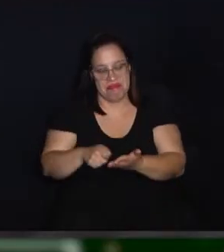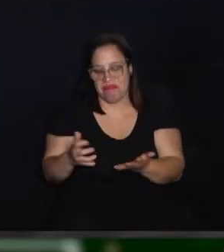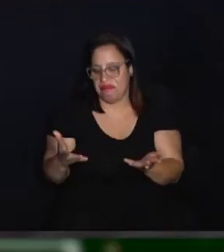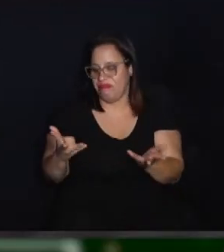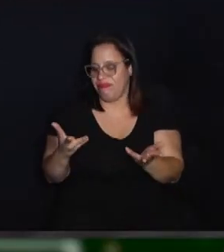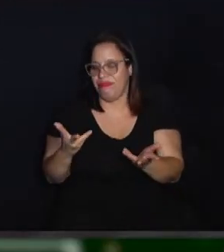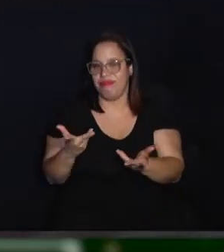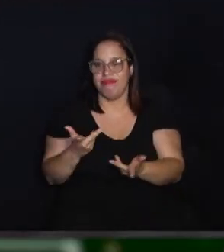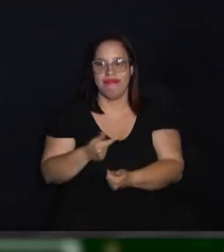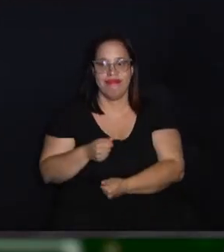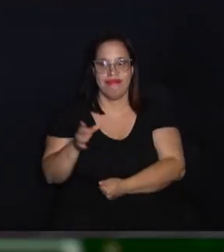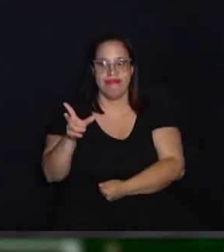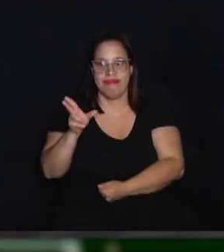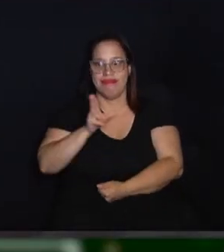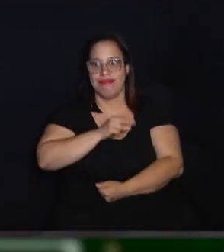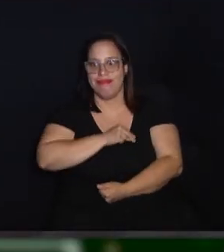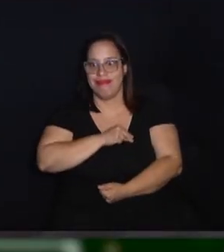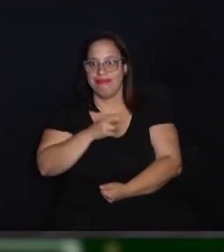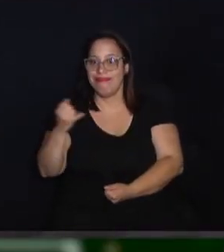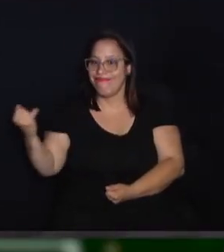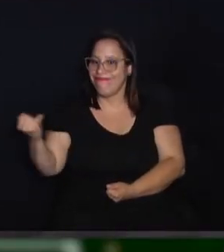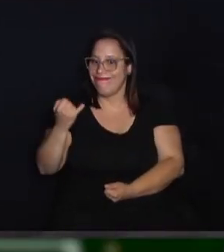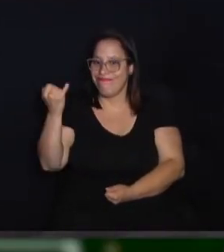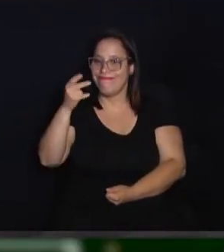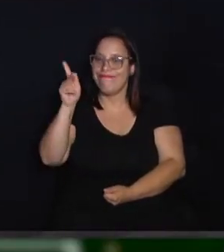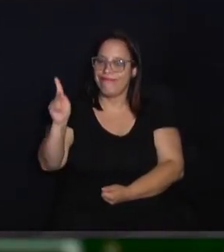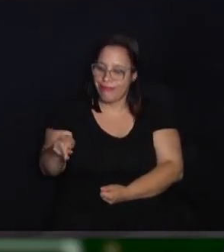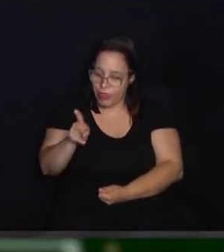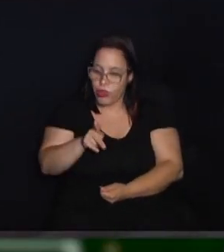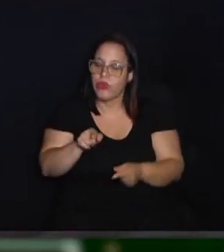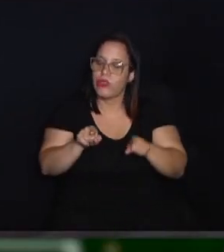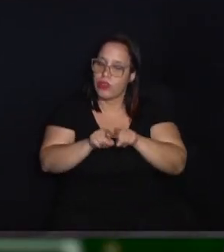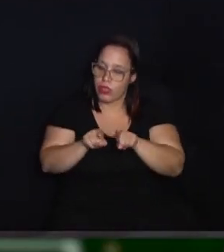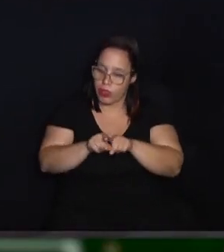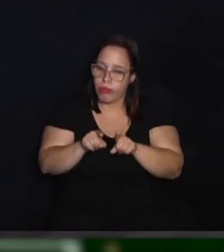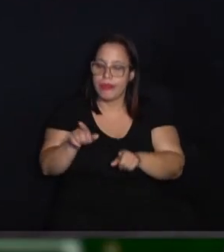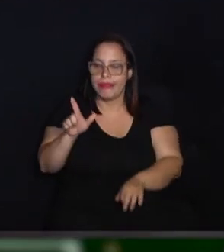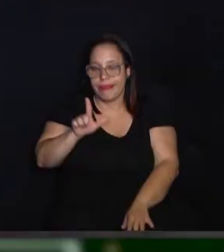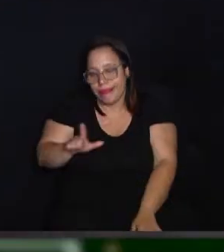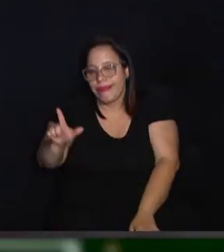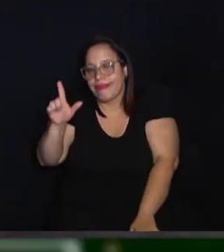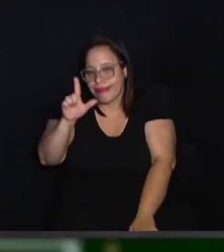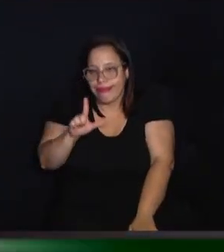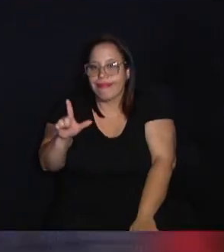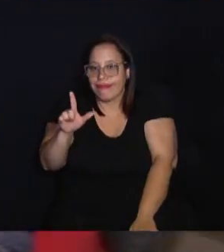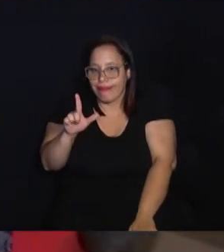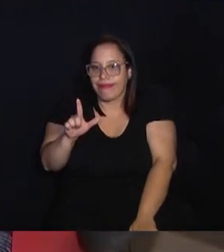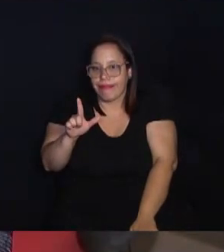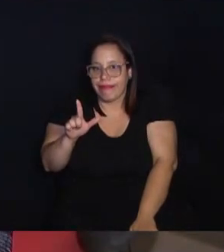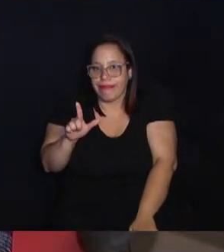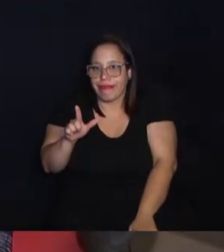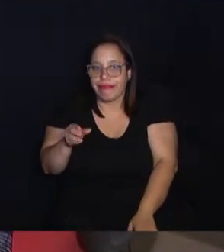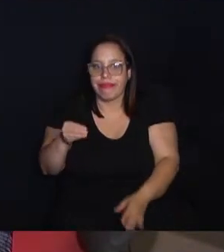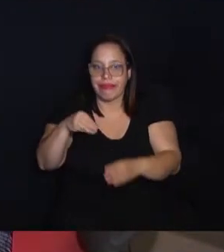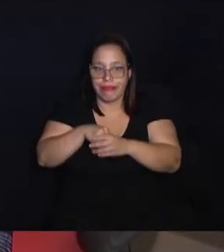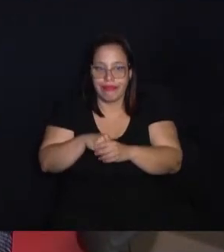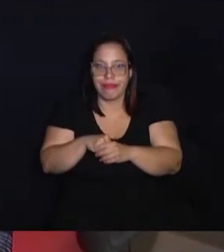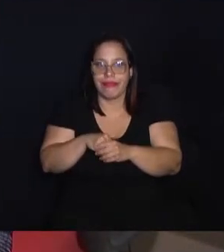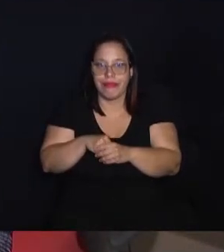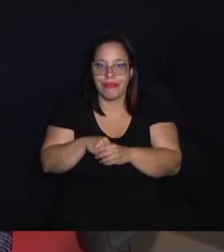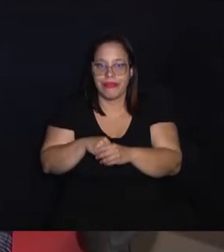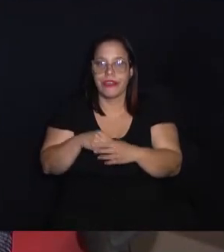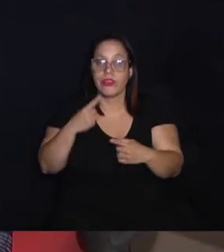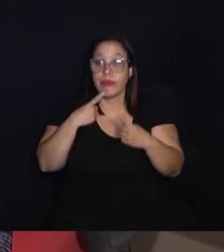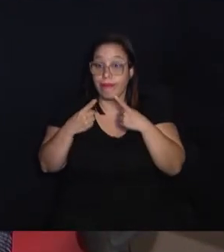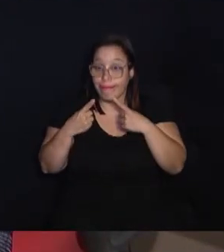é? Importantíssimo, um professor também de literatura, então, enfim, uma pessoa com uma inserção muito grande nos